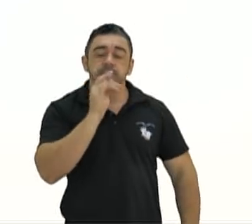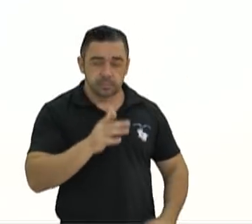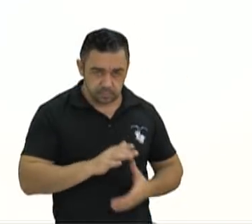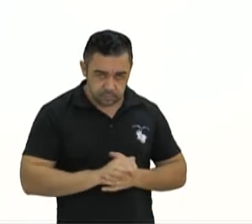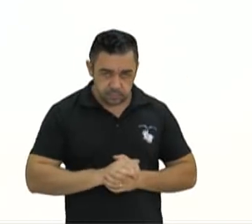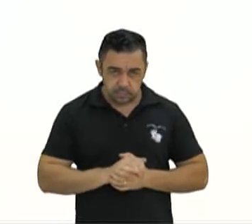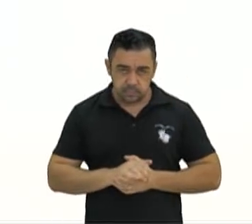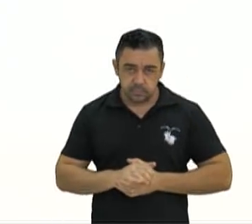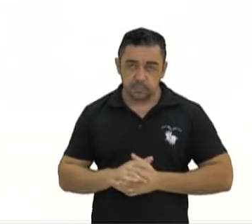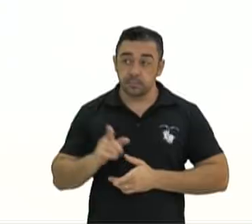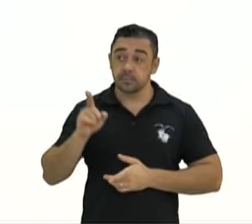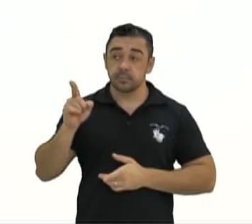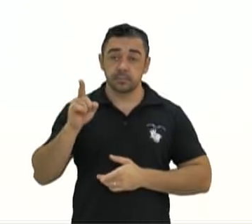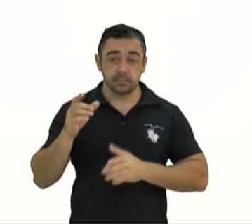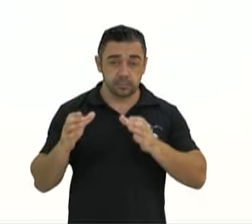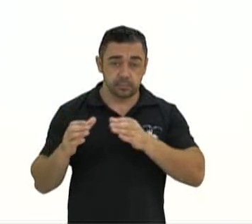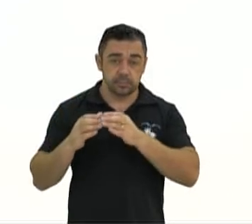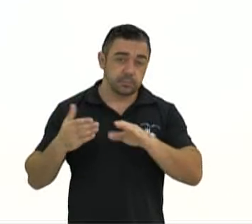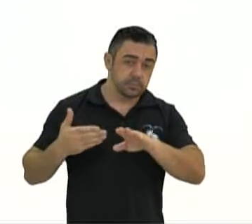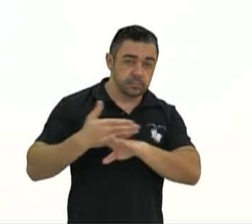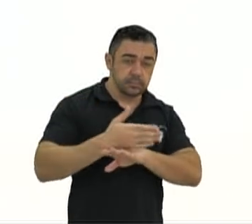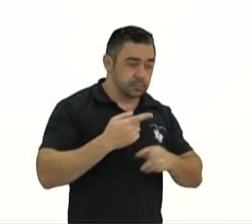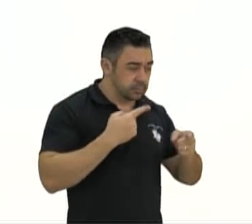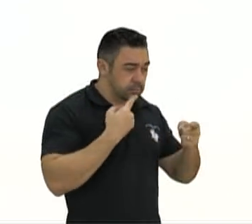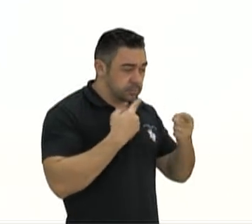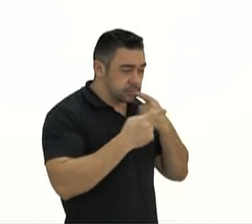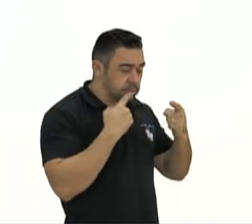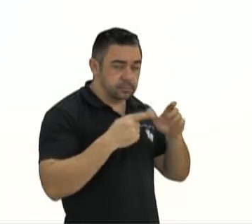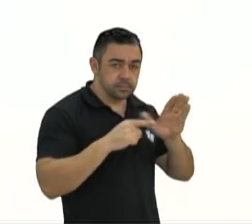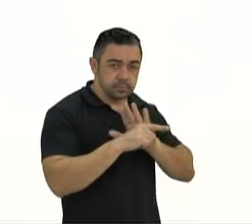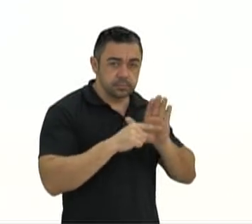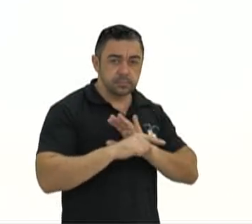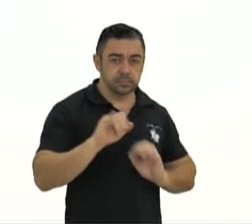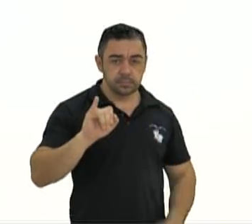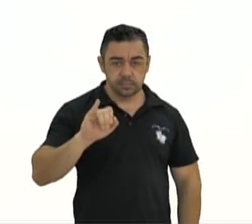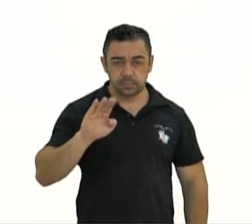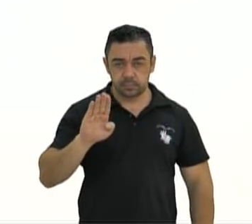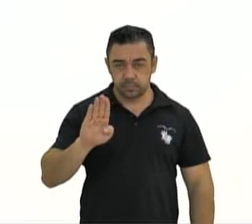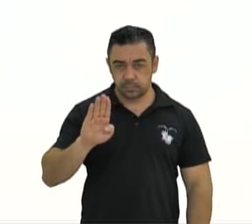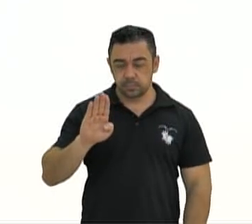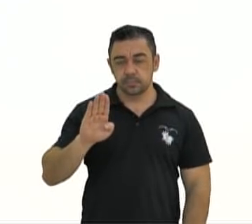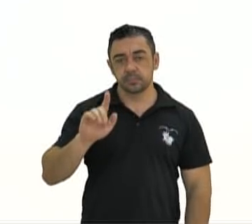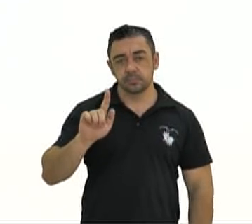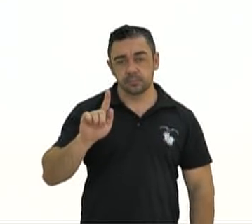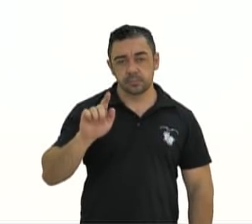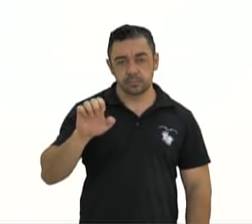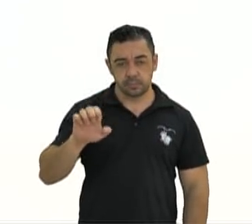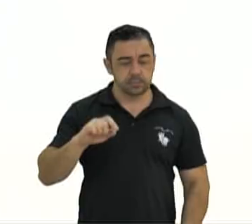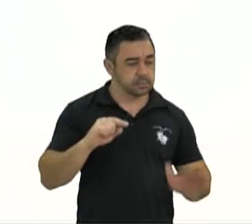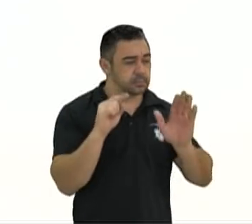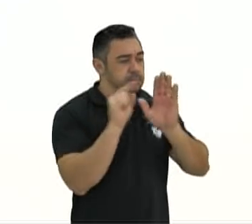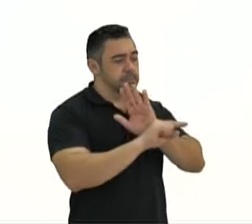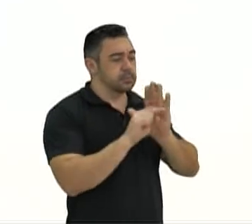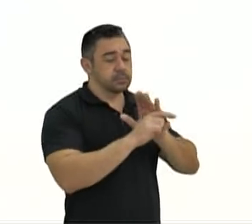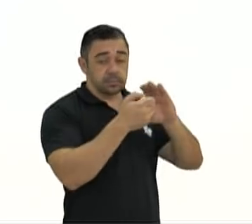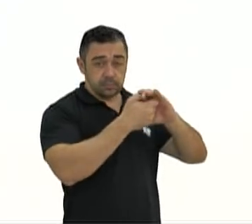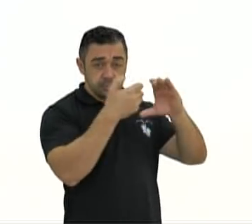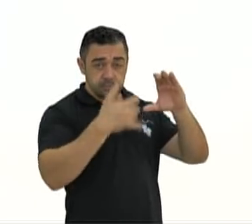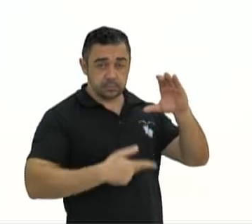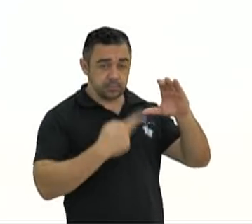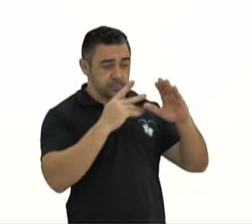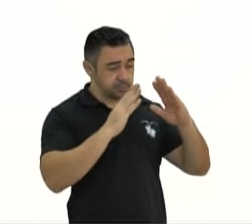quando o pessoal do IBGE passa lá na sua casa para fazer o censo, para perguntar quais são as características da sua casa,